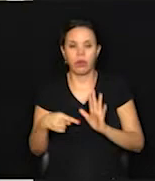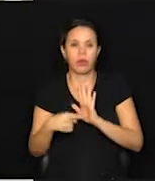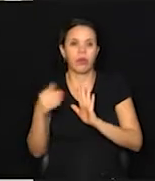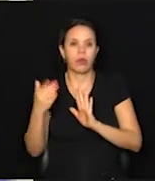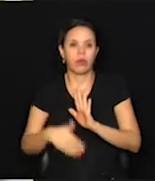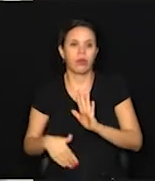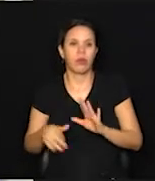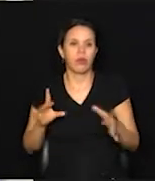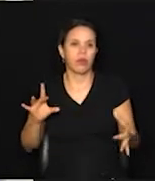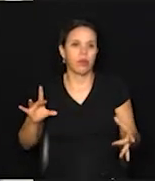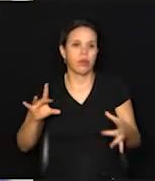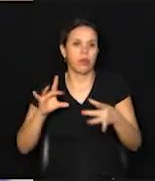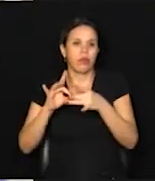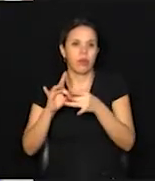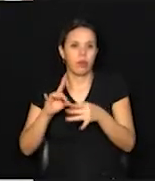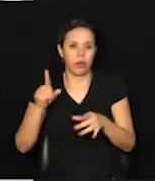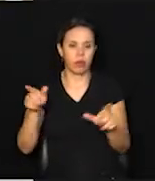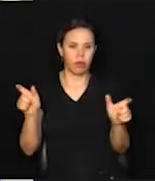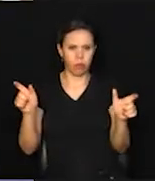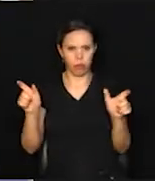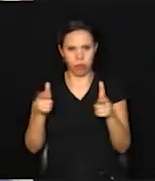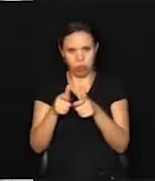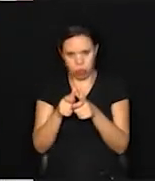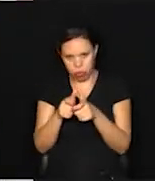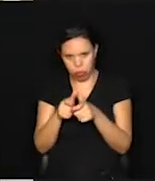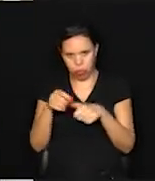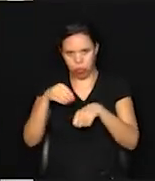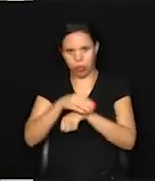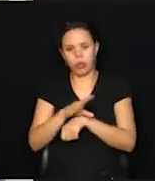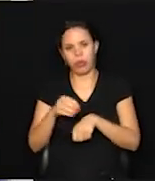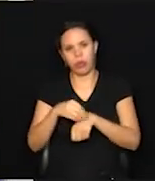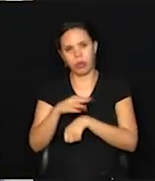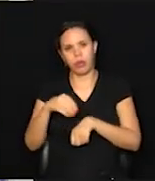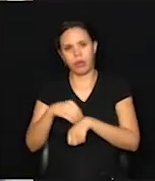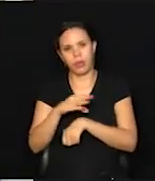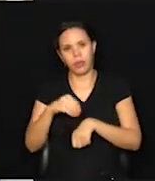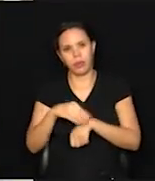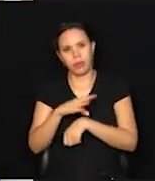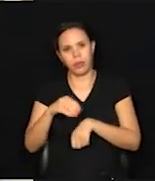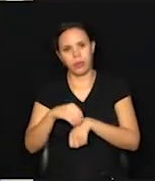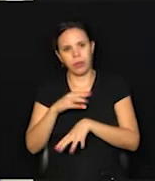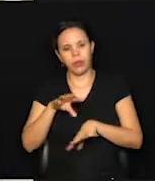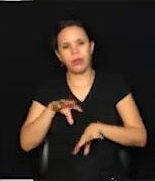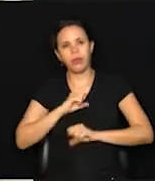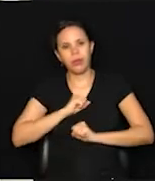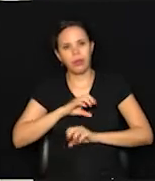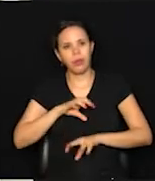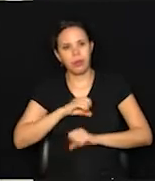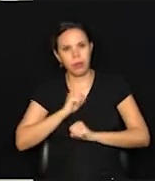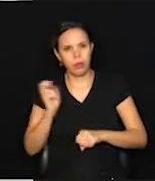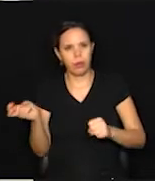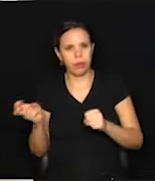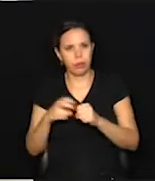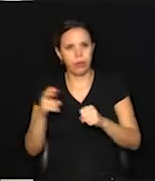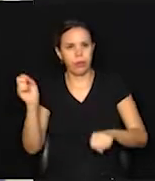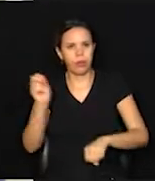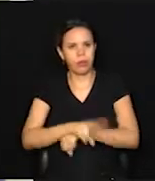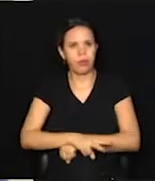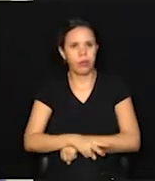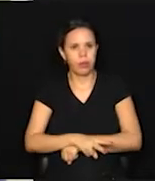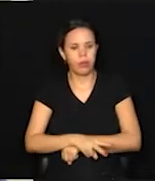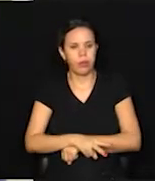demonstradamente associado à redução das taxas de contaminação pelo vírus da Covid-19,